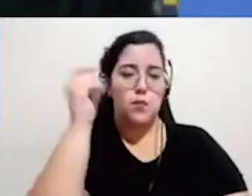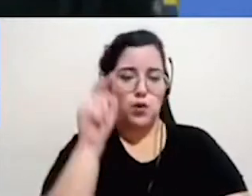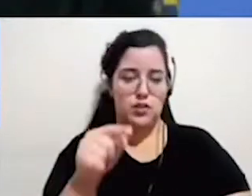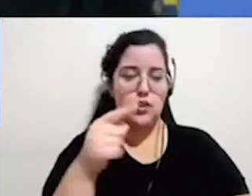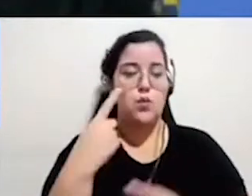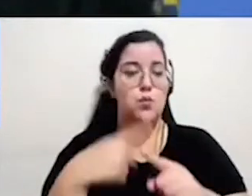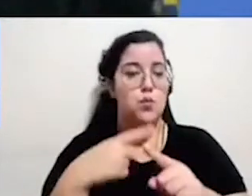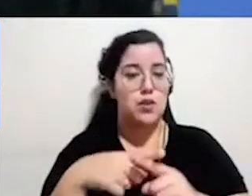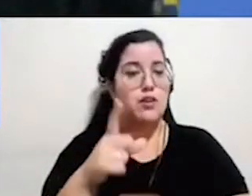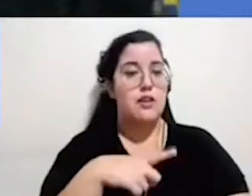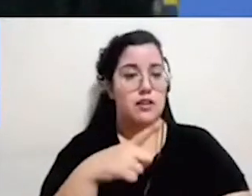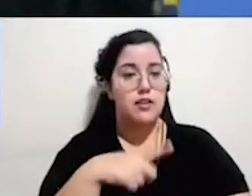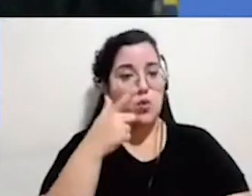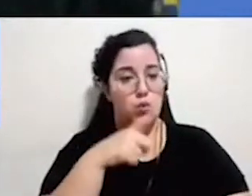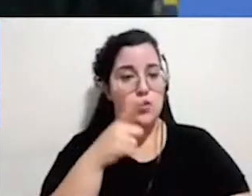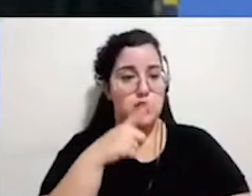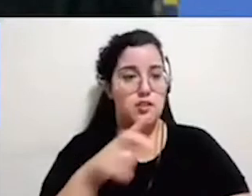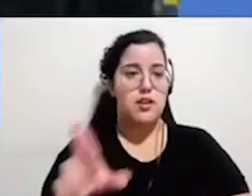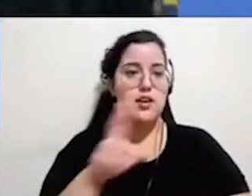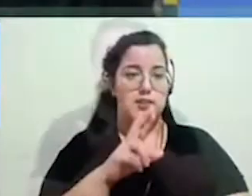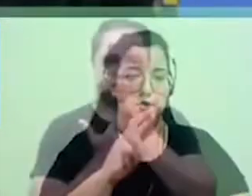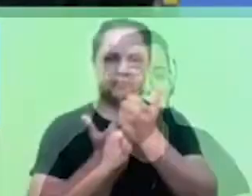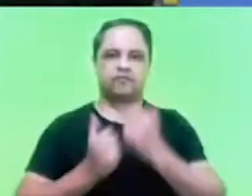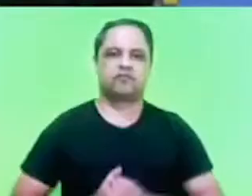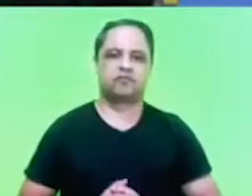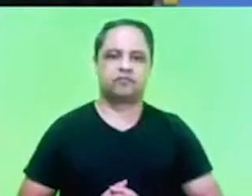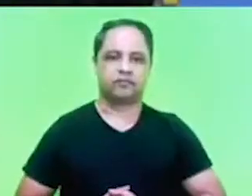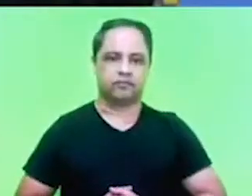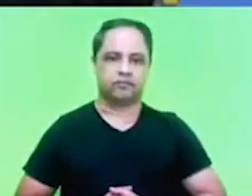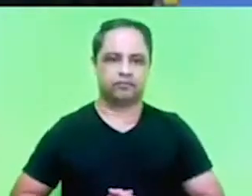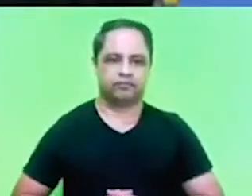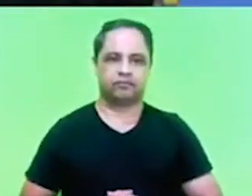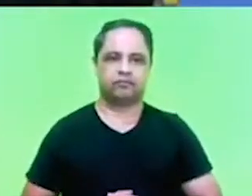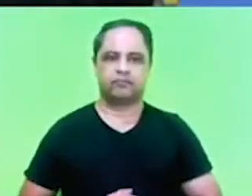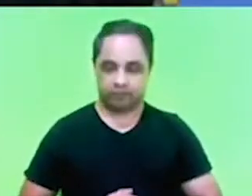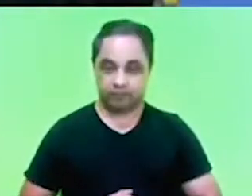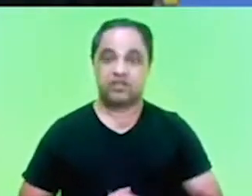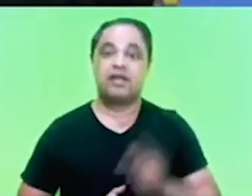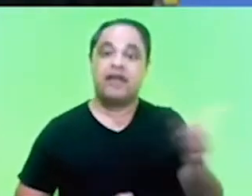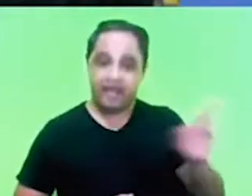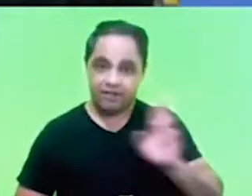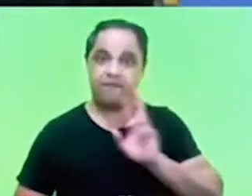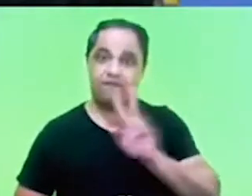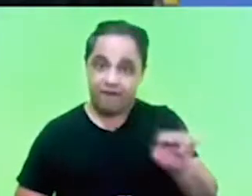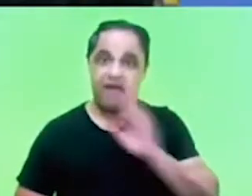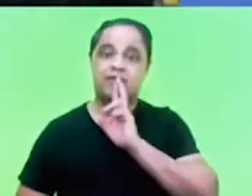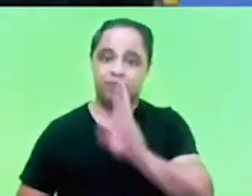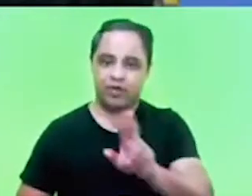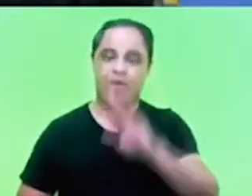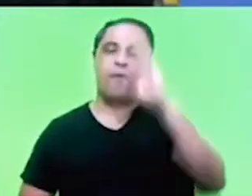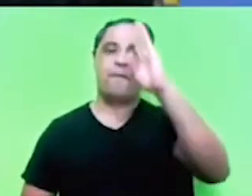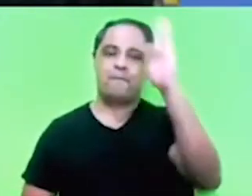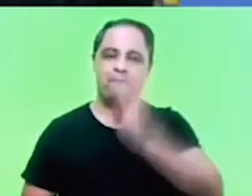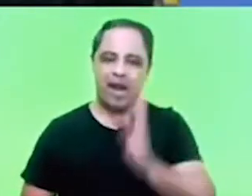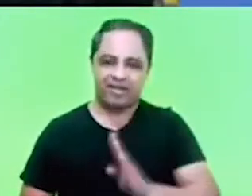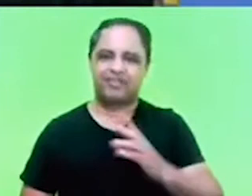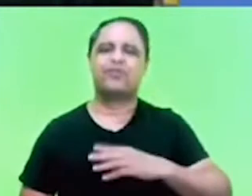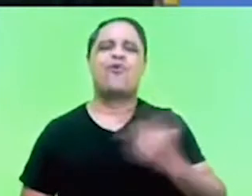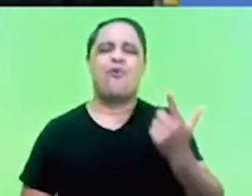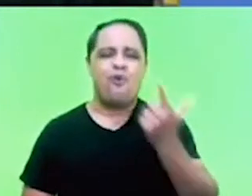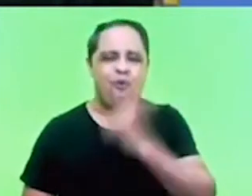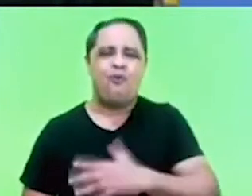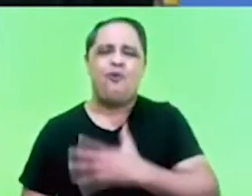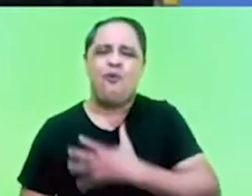vão responder. Entendeu? Se você oferece a condição, eles vão responder. O Brasil é louco para gostar